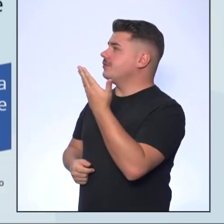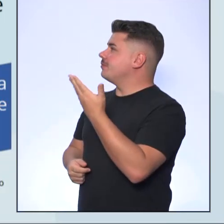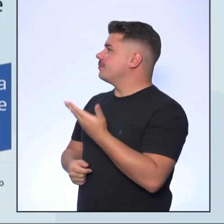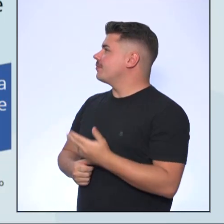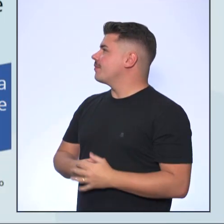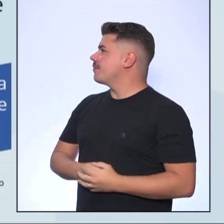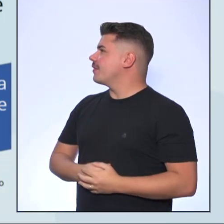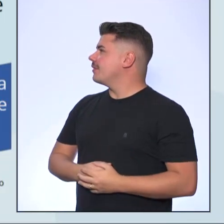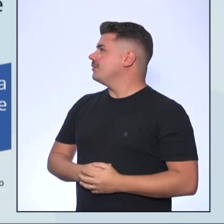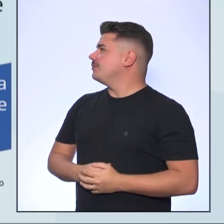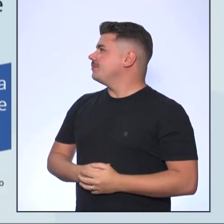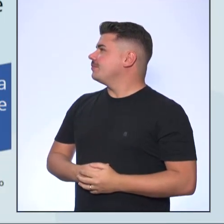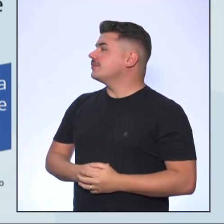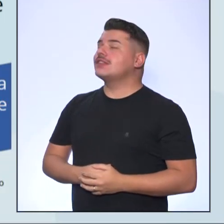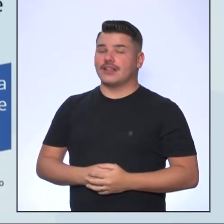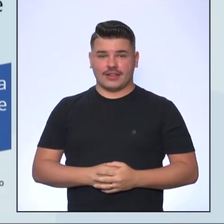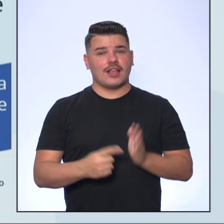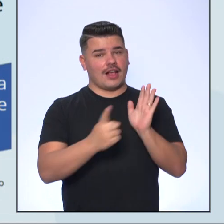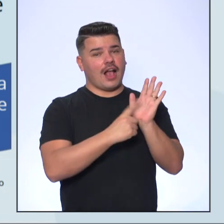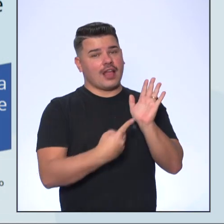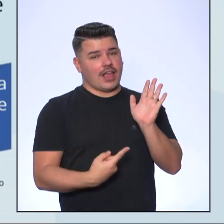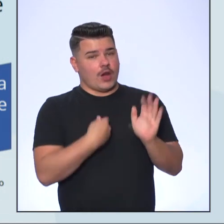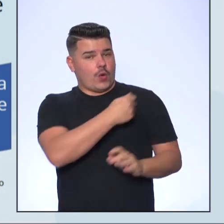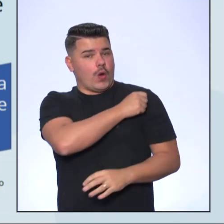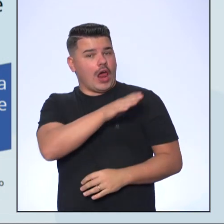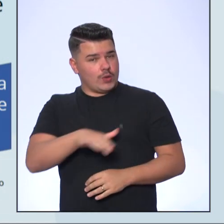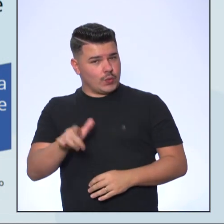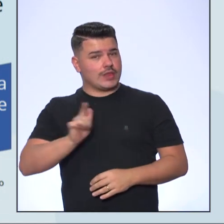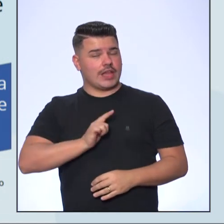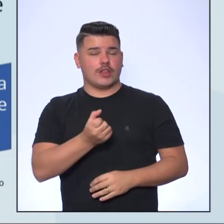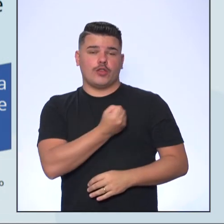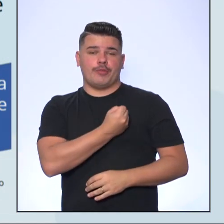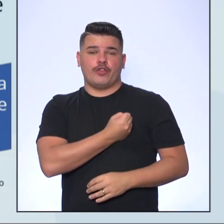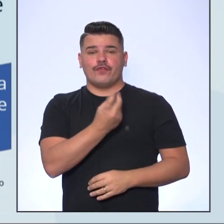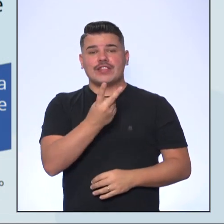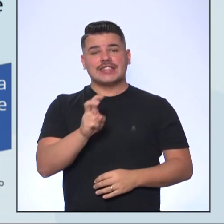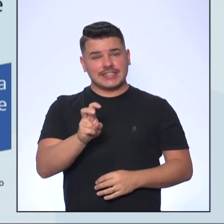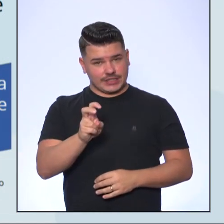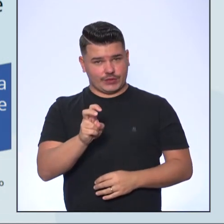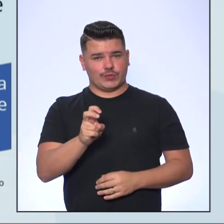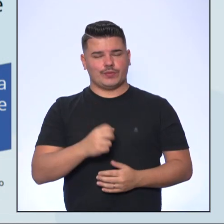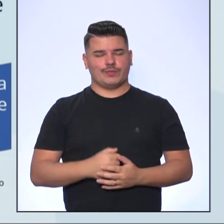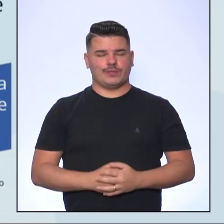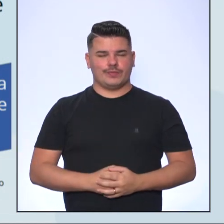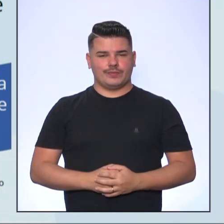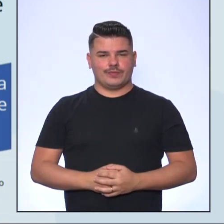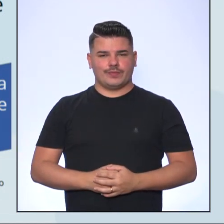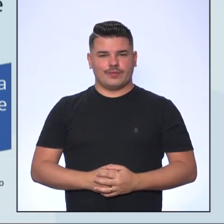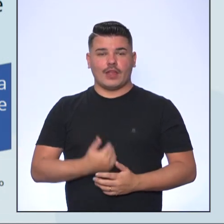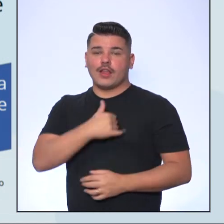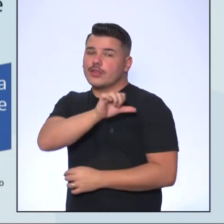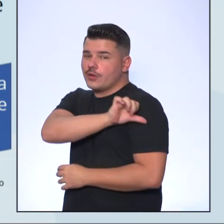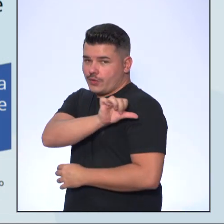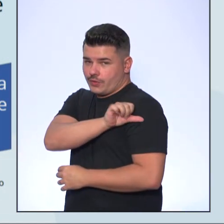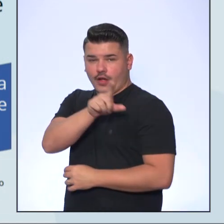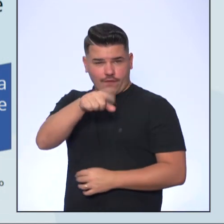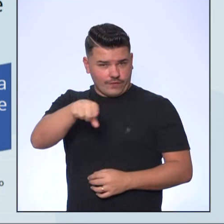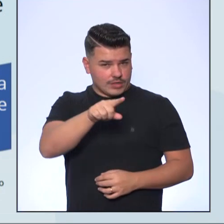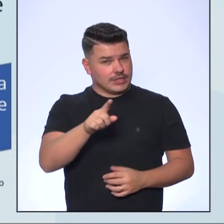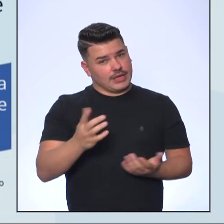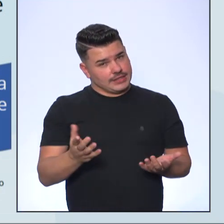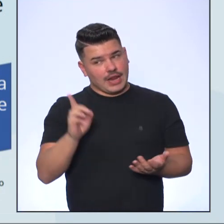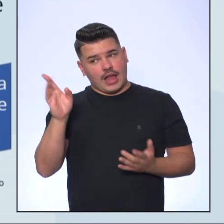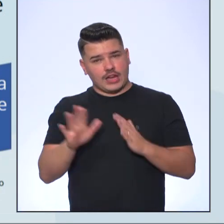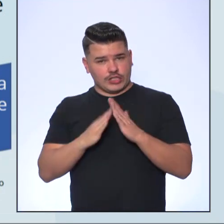do aluno, na página 25. Então, caderno do aluno do 9º ano, na página 25. Vocês, se estivessem